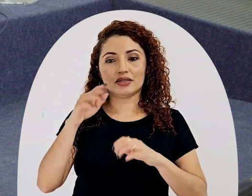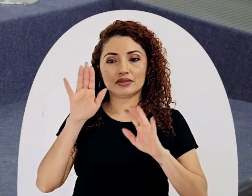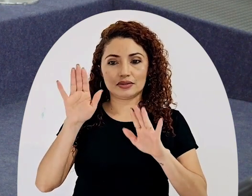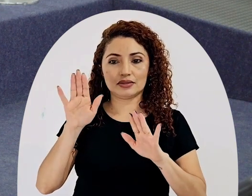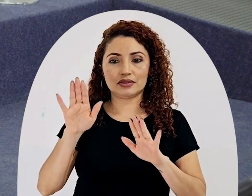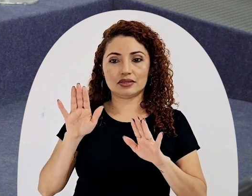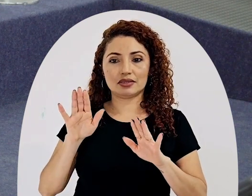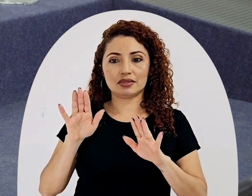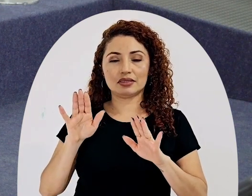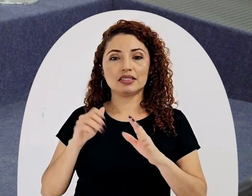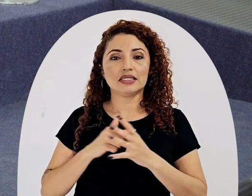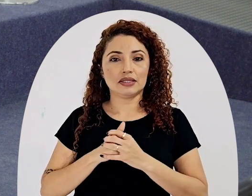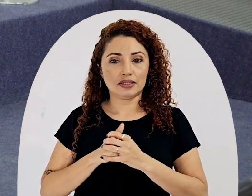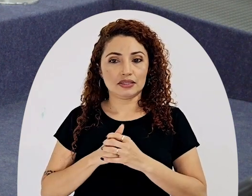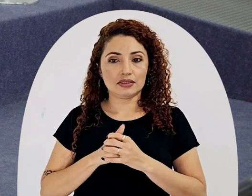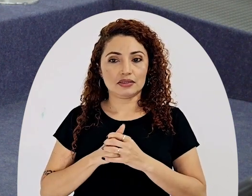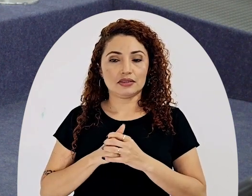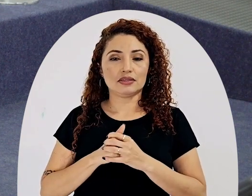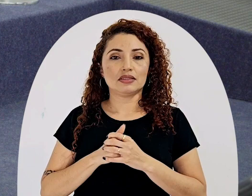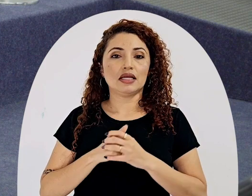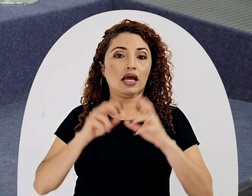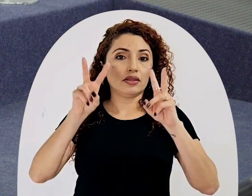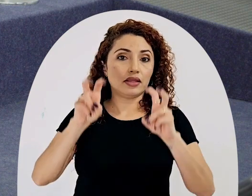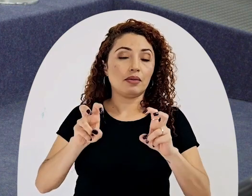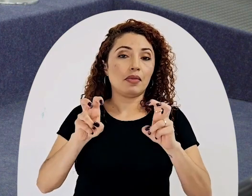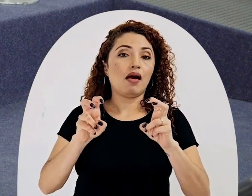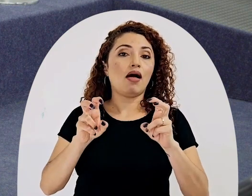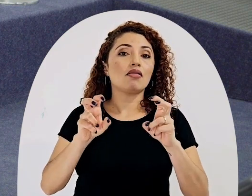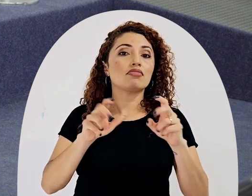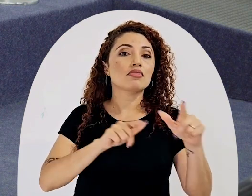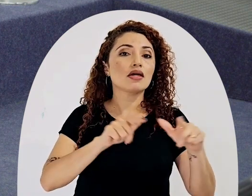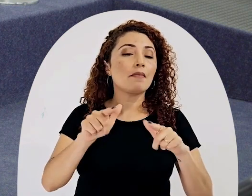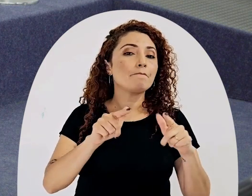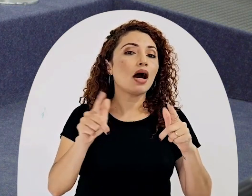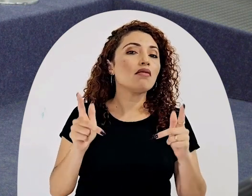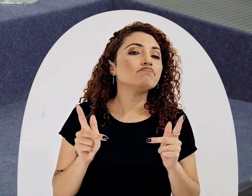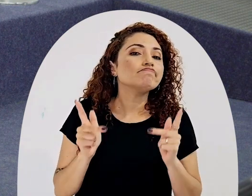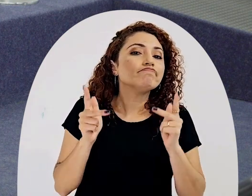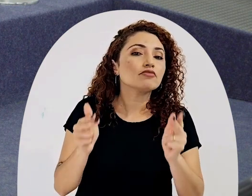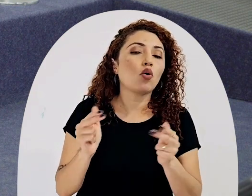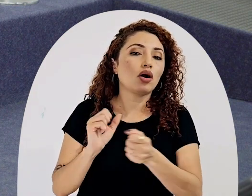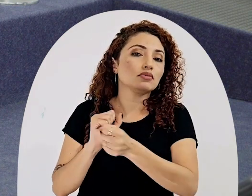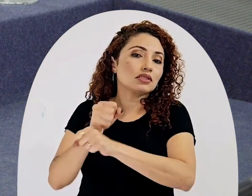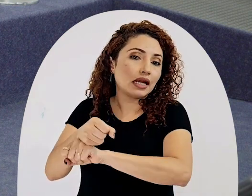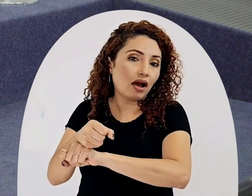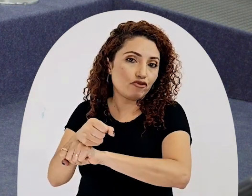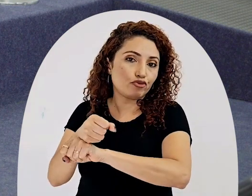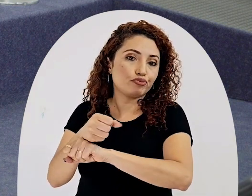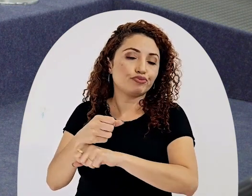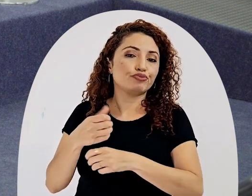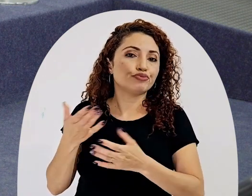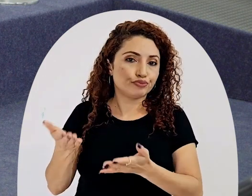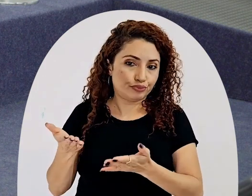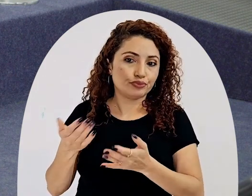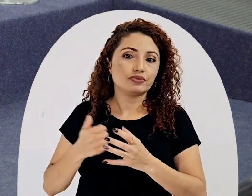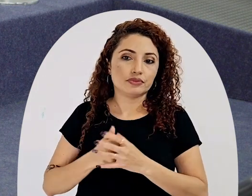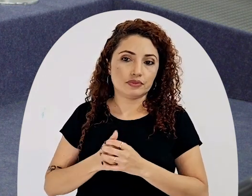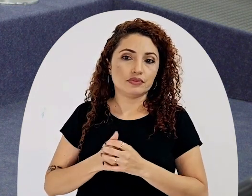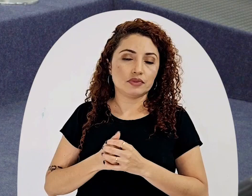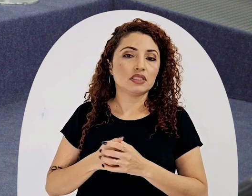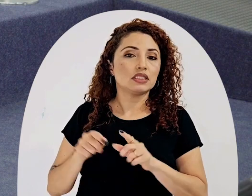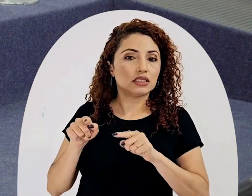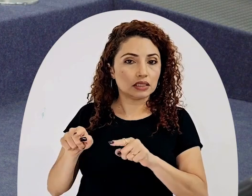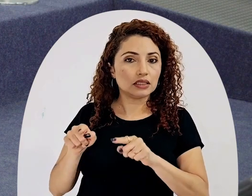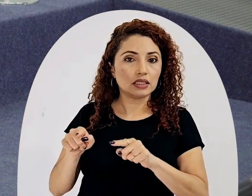chama de trabalho análogo à escravidão, que são condições de escravidão. Mas é isso, são condições